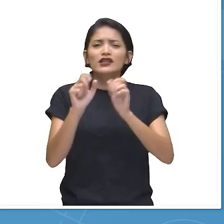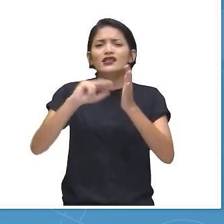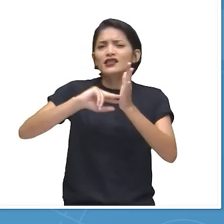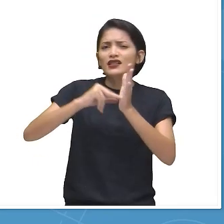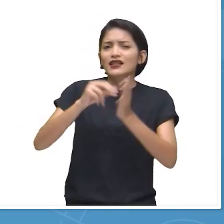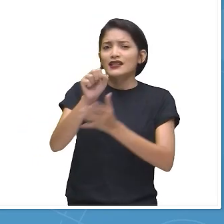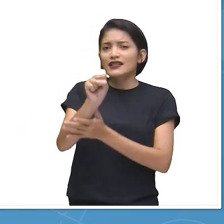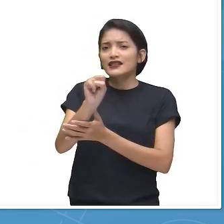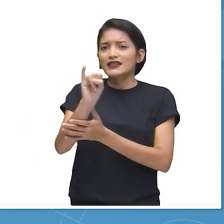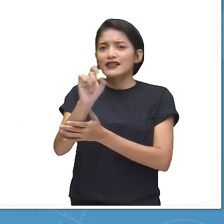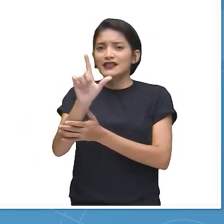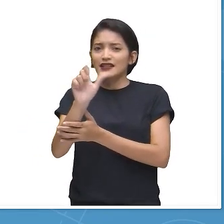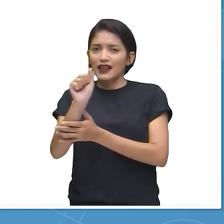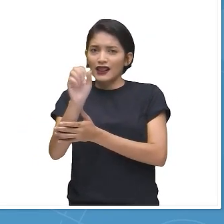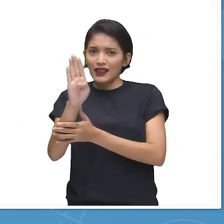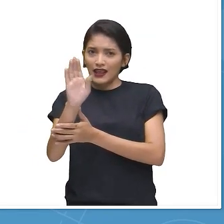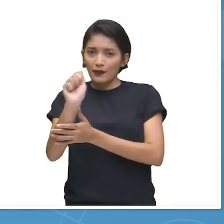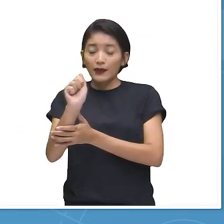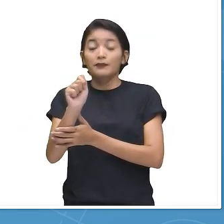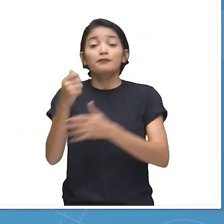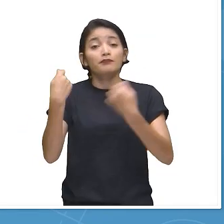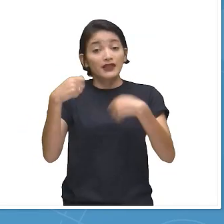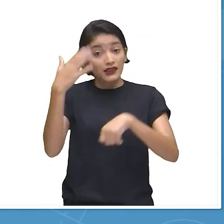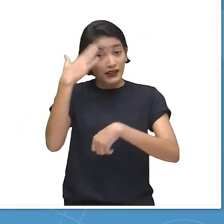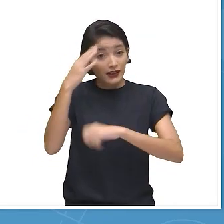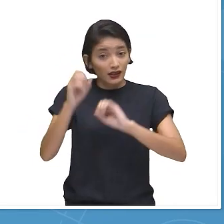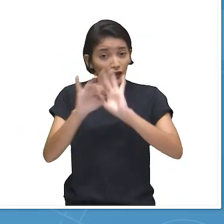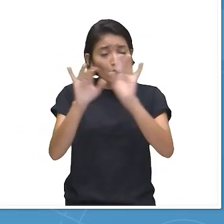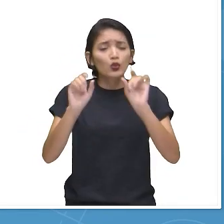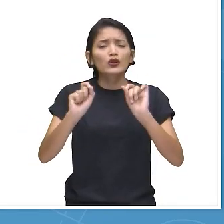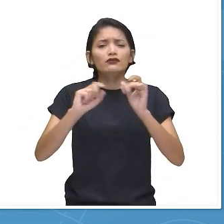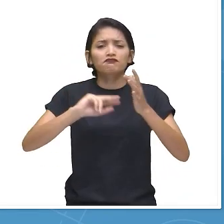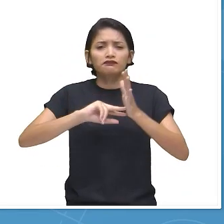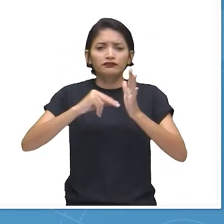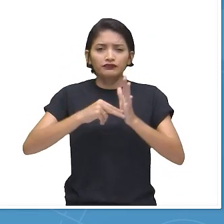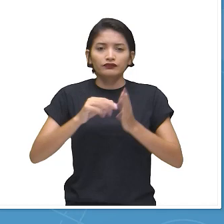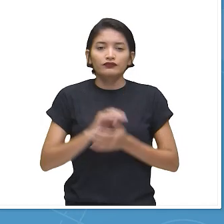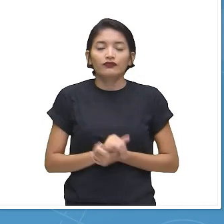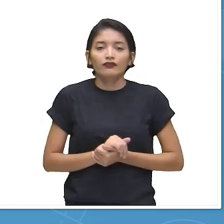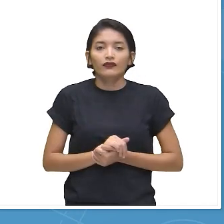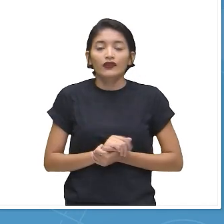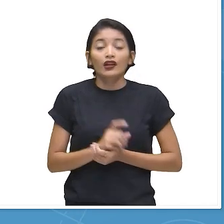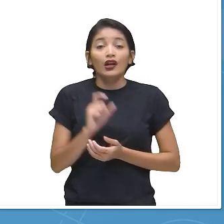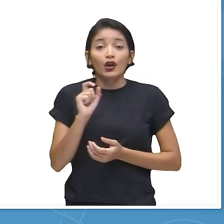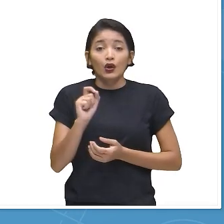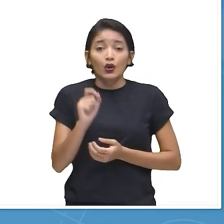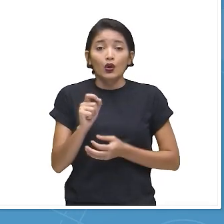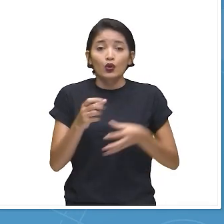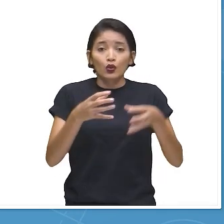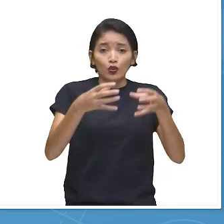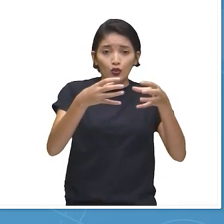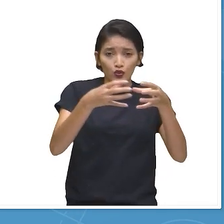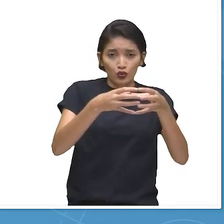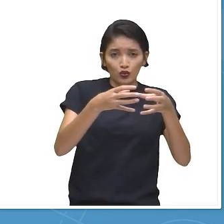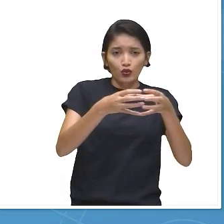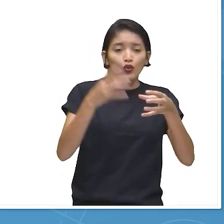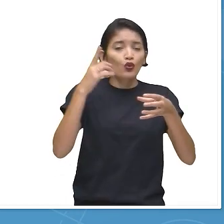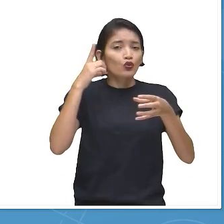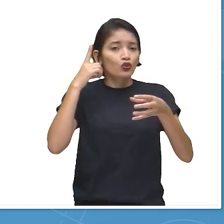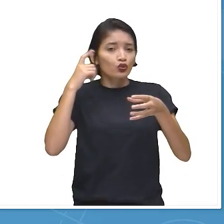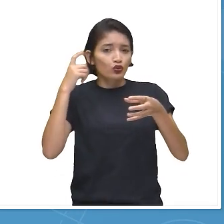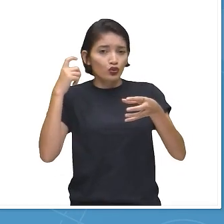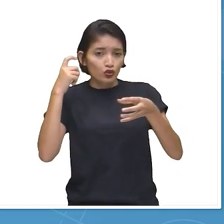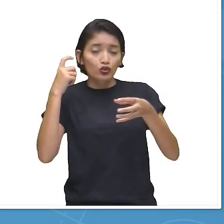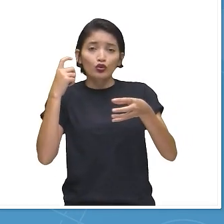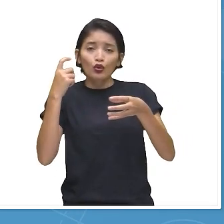estamos falando de sílaba, então precisamos entender o que é sílaba. É cada um dos conjuntos de sons que formam